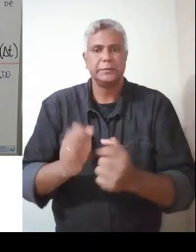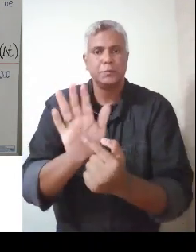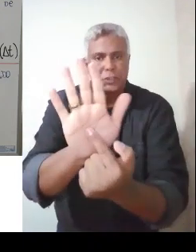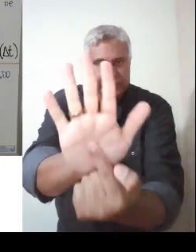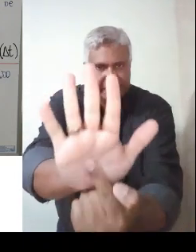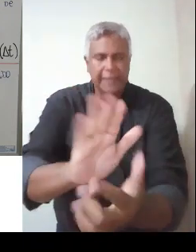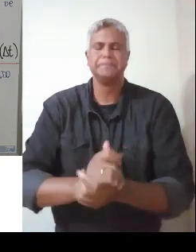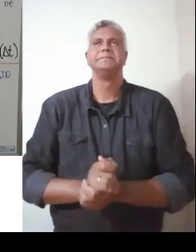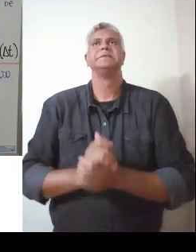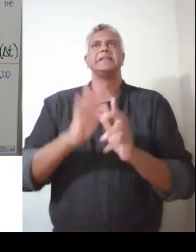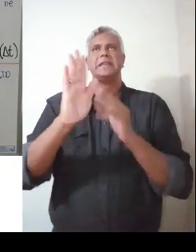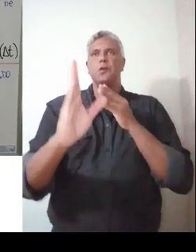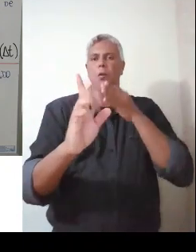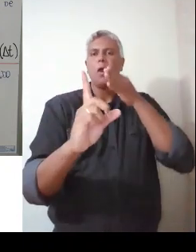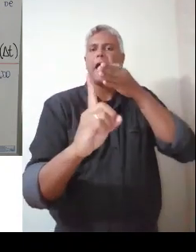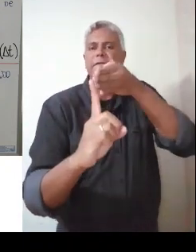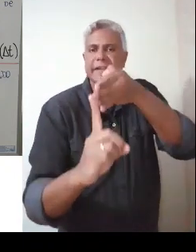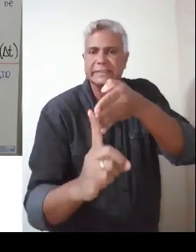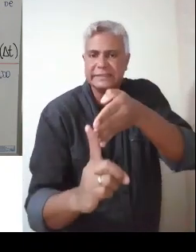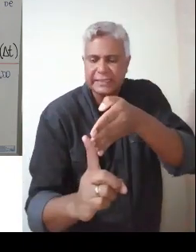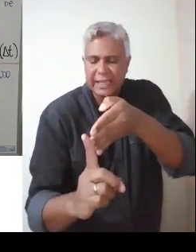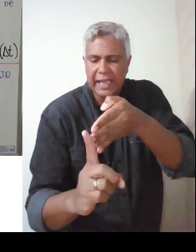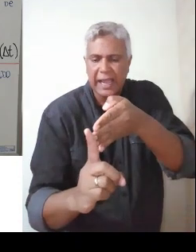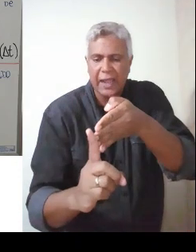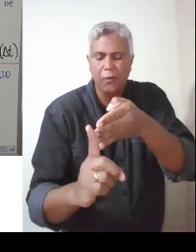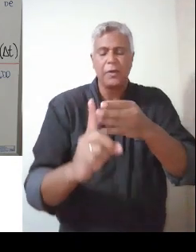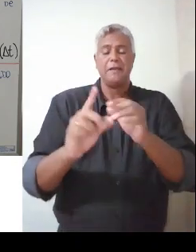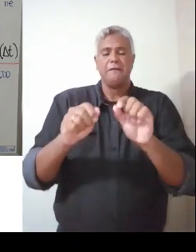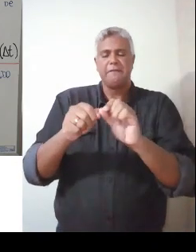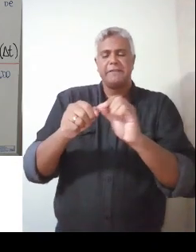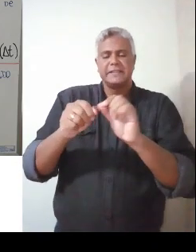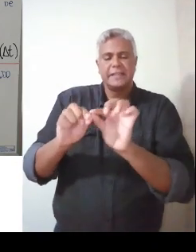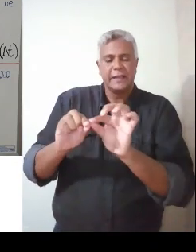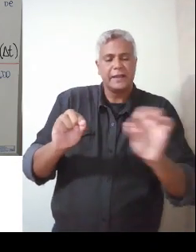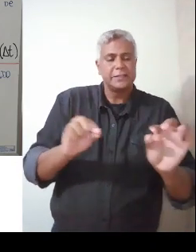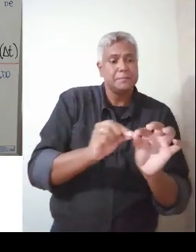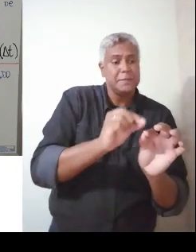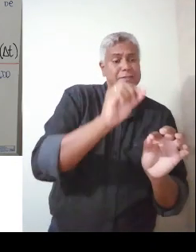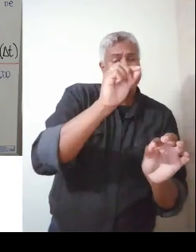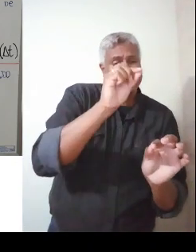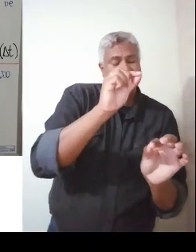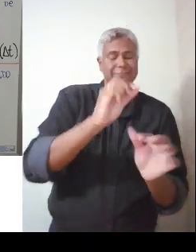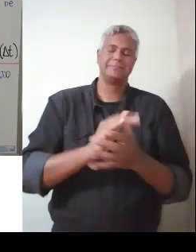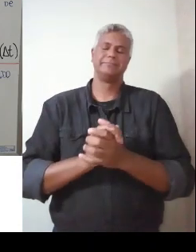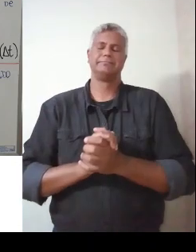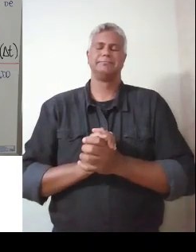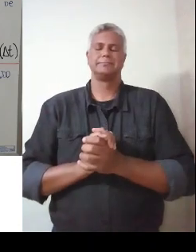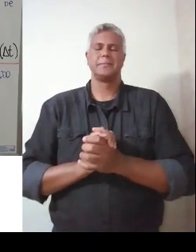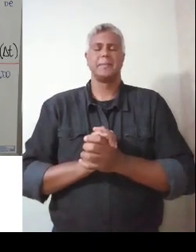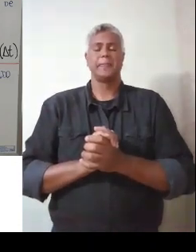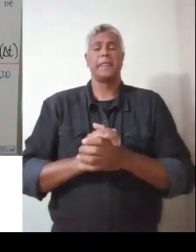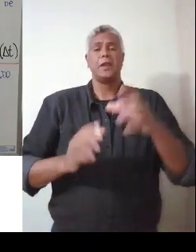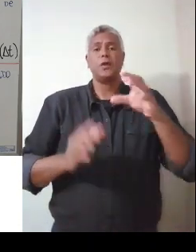partir de que nós vamos realizar as nossas medidas e as nossas observações.